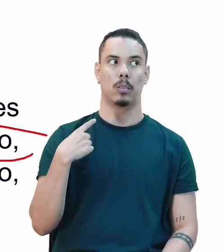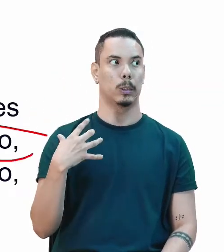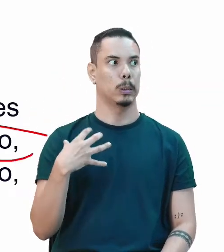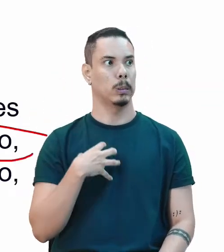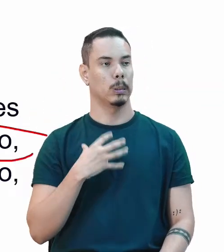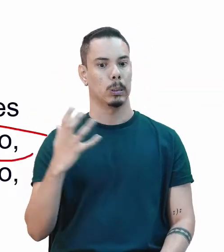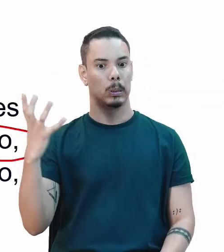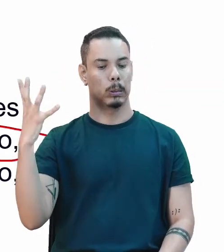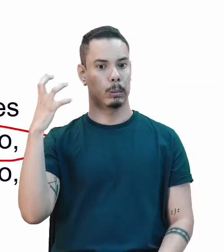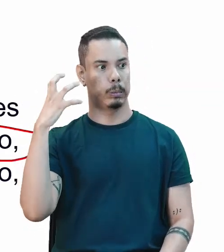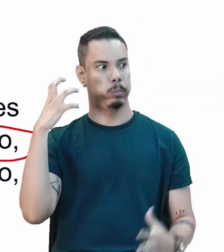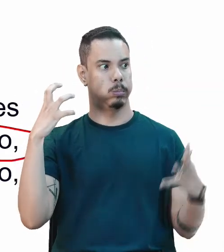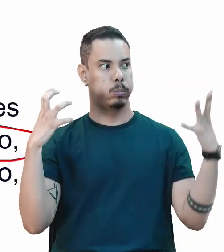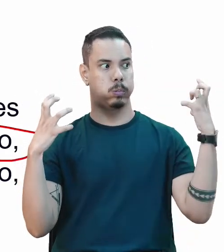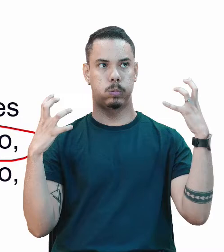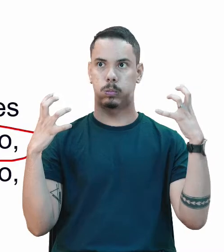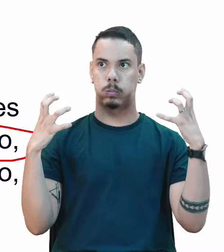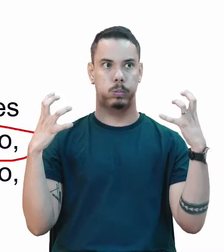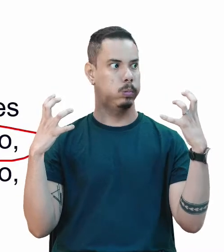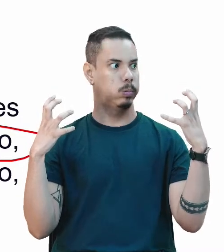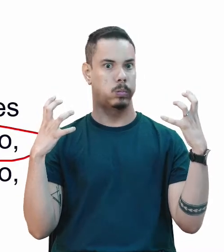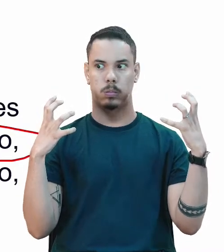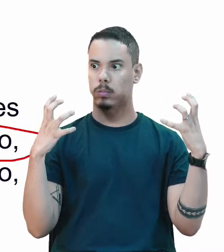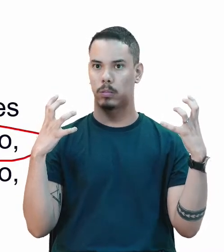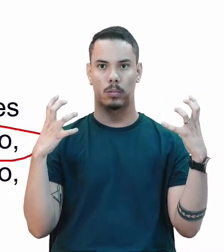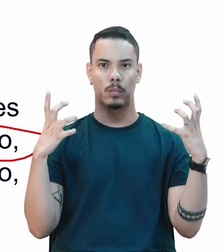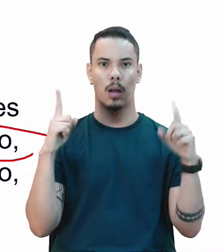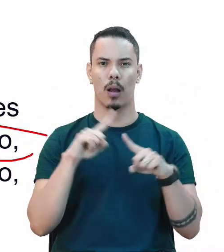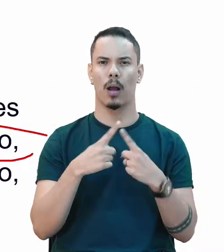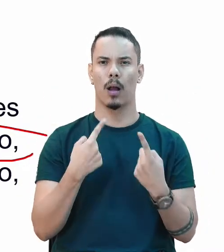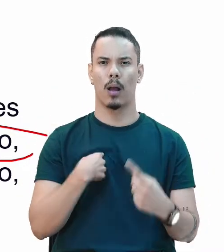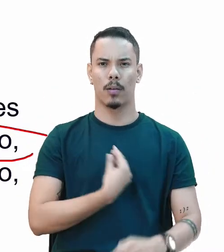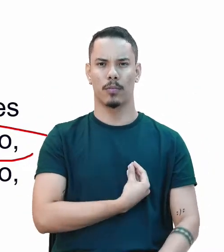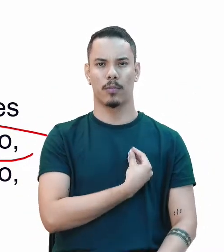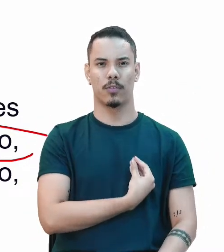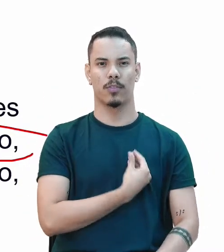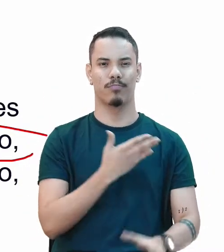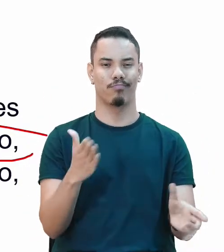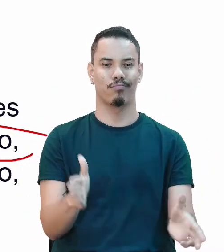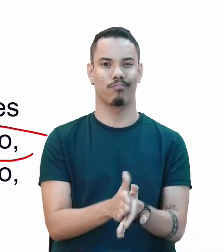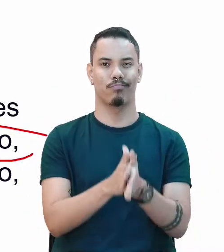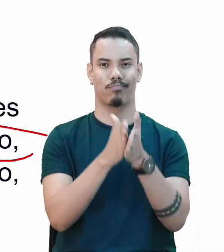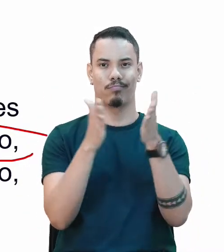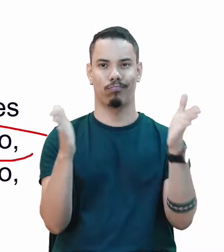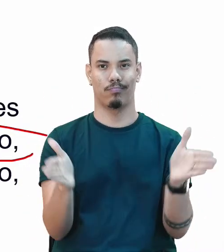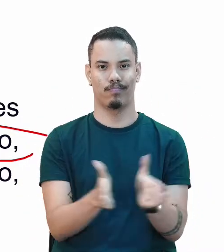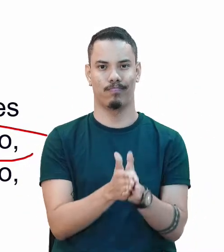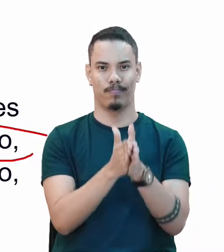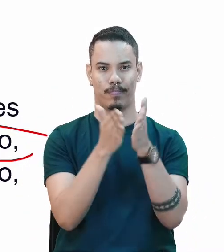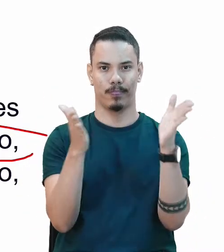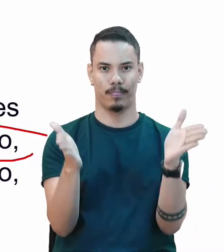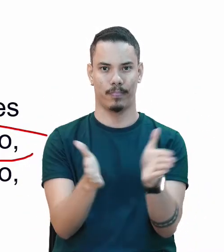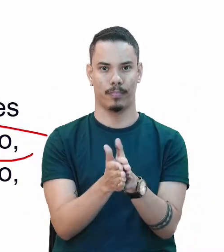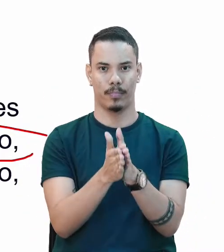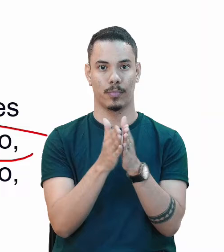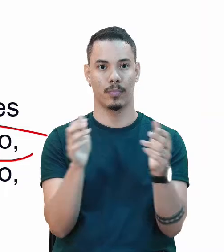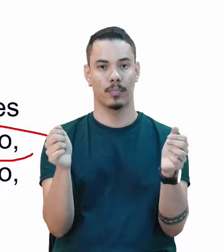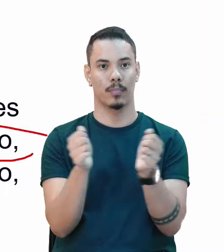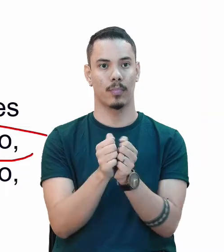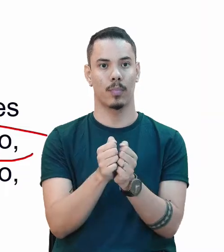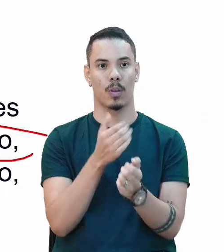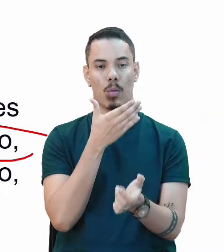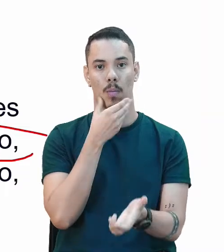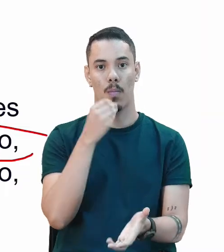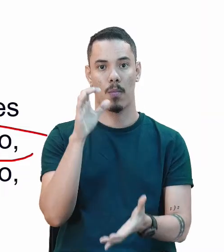do cínico, Hipárquia viveu na pobreza com o marido